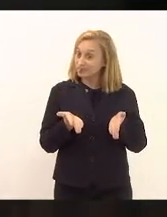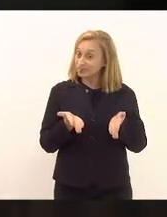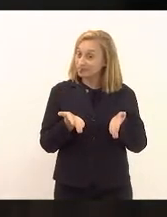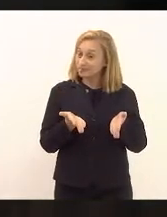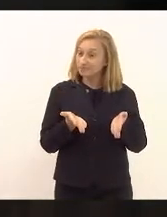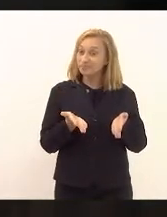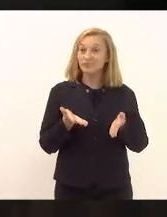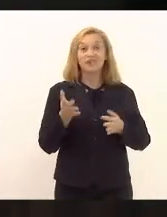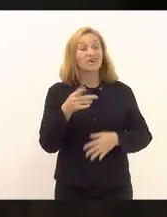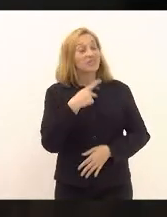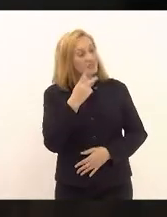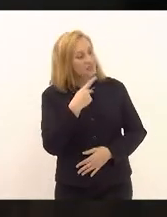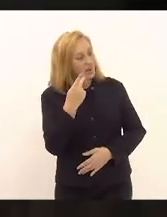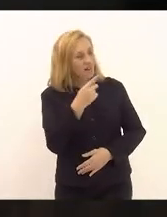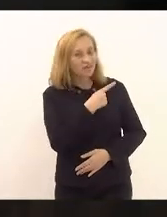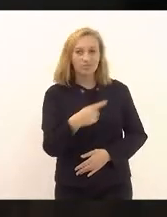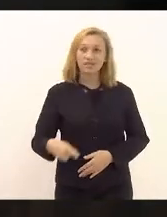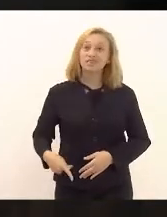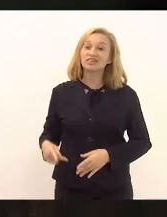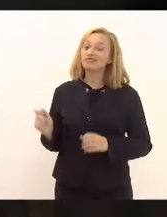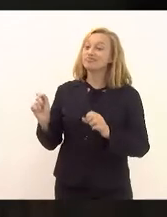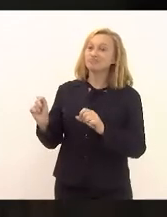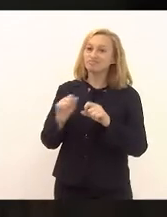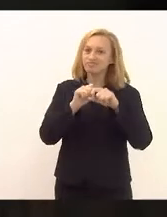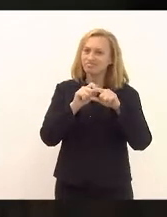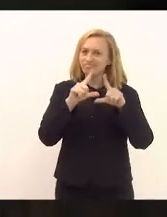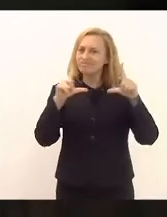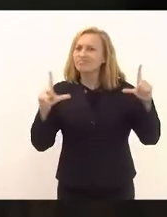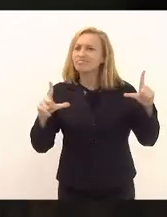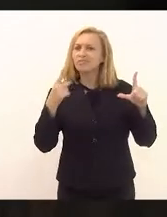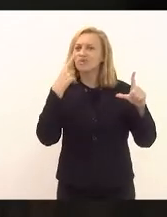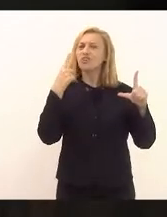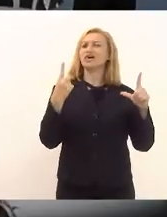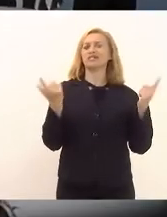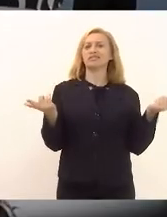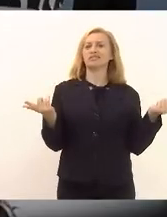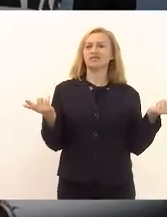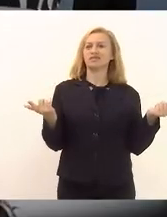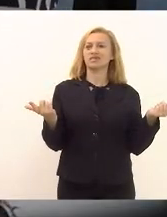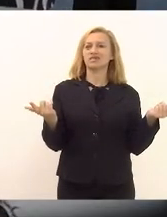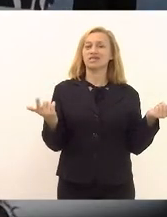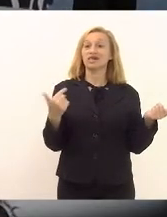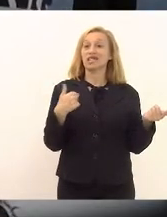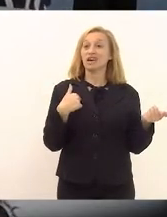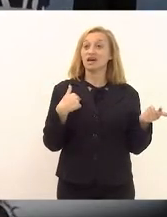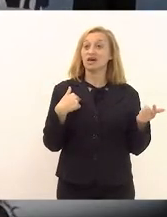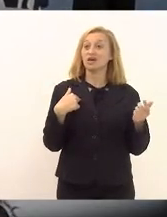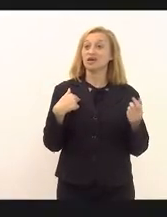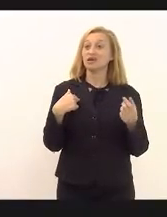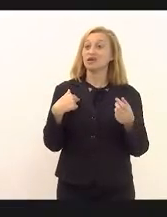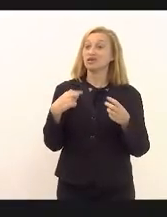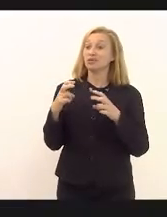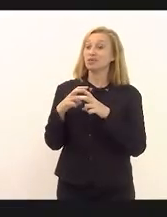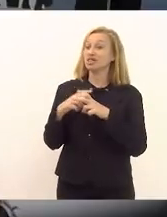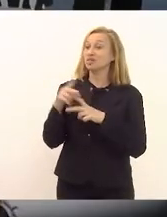Nosso Bernardo. Fala, meu presidente. Cadê a imagem que eu não estou vendo? É que eu estou brigando aqui ainda com